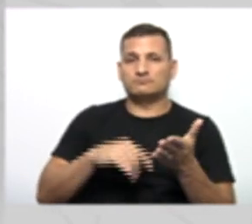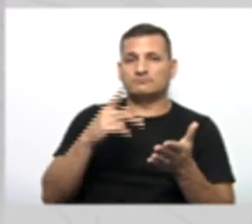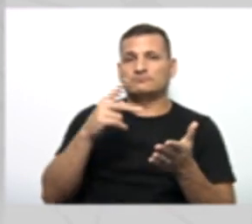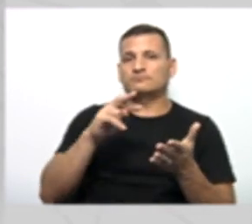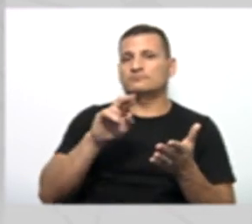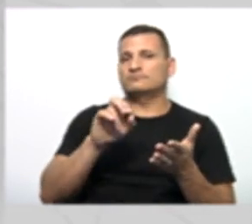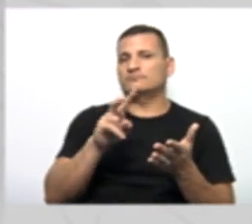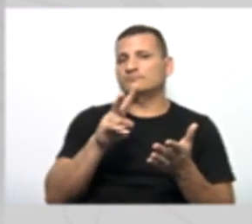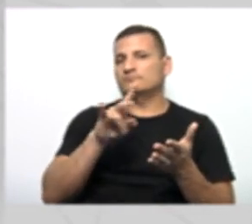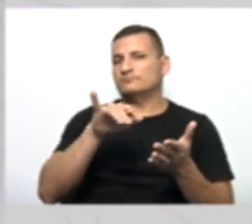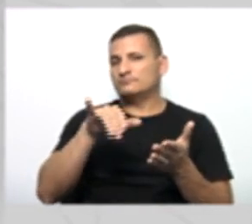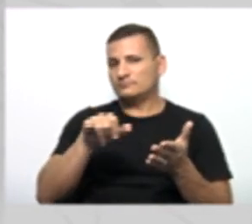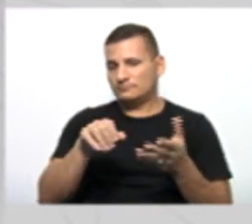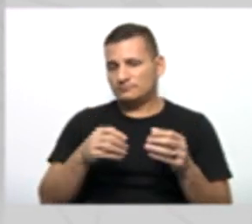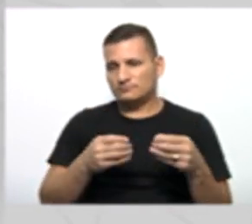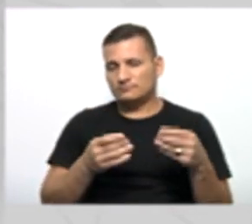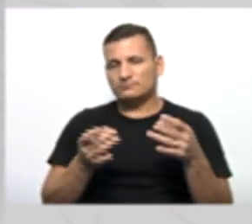prévia,